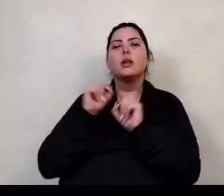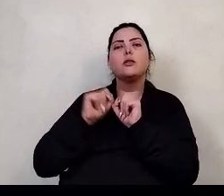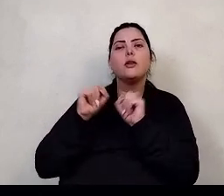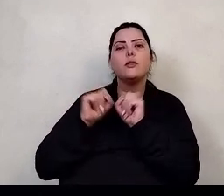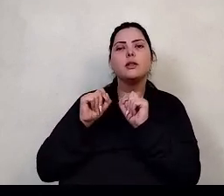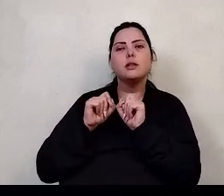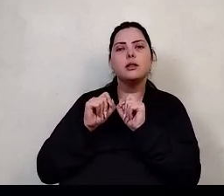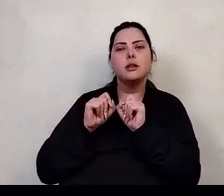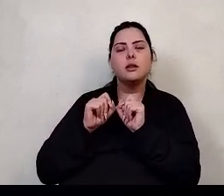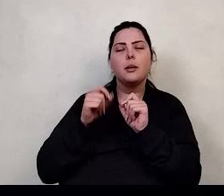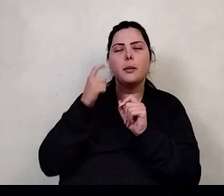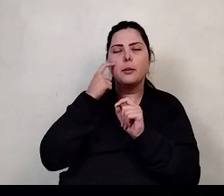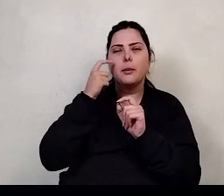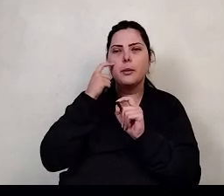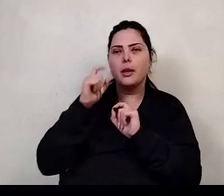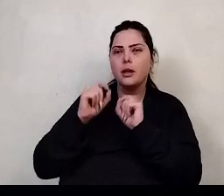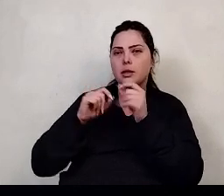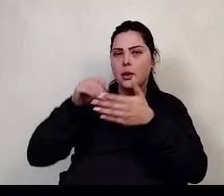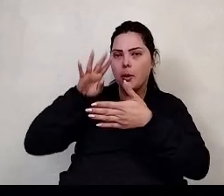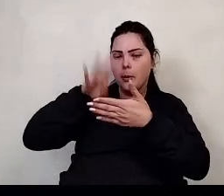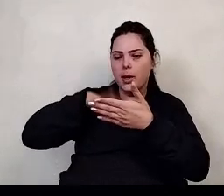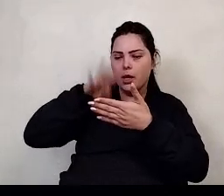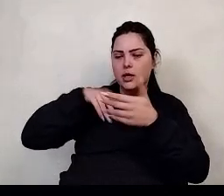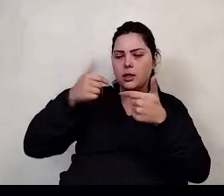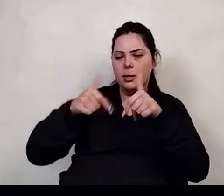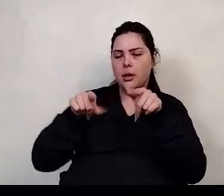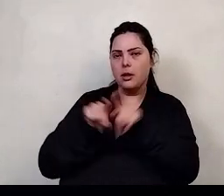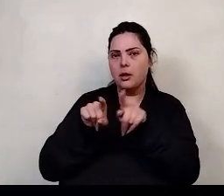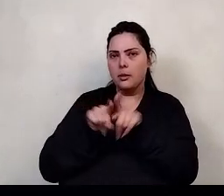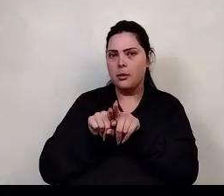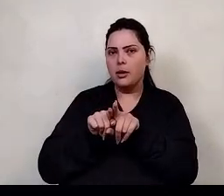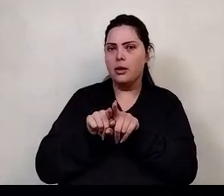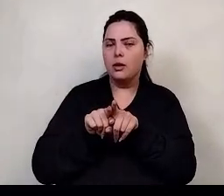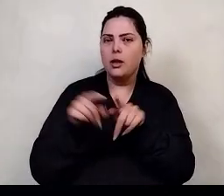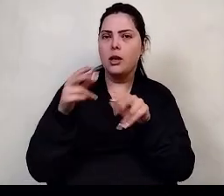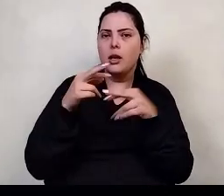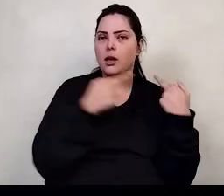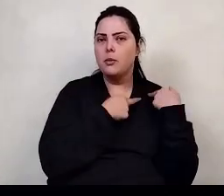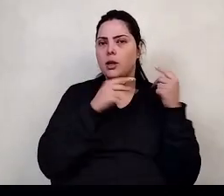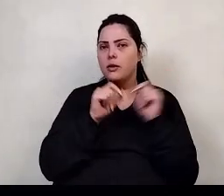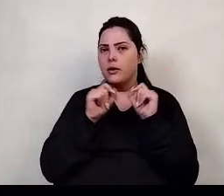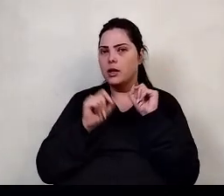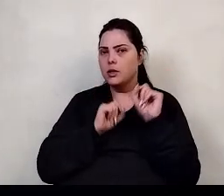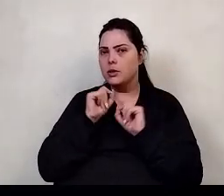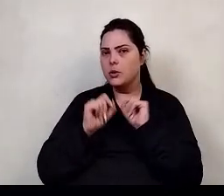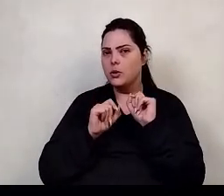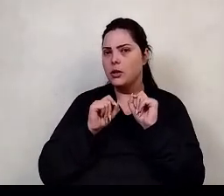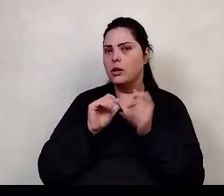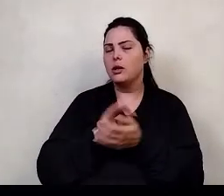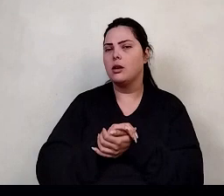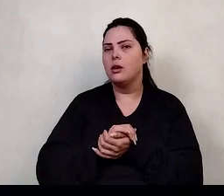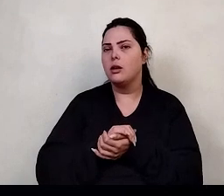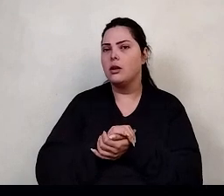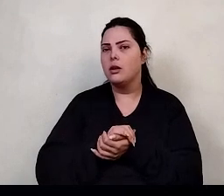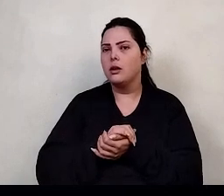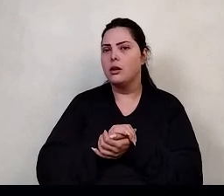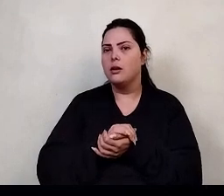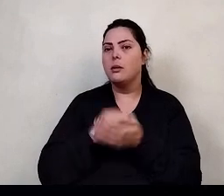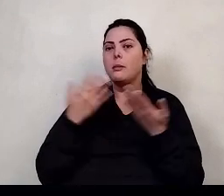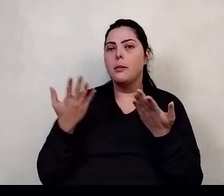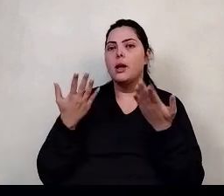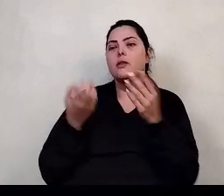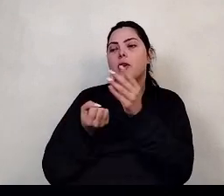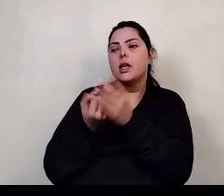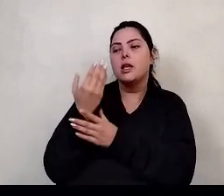lá no back-end, um cara que está trabalhando com Node.js, o desenvolvedor vai pegar e vai entender a demanda, vai criar uma API, ele vai criar as entidades,